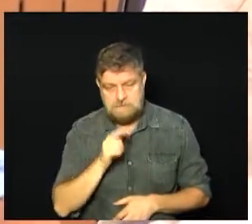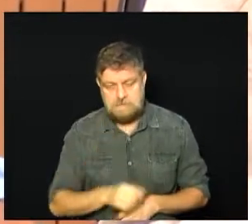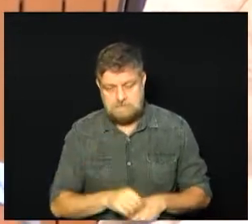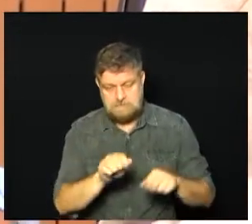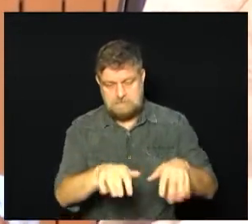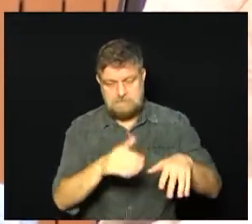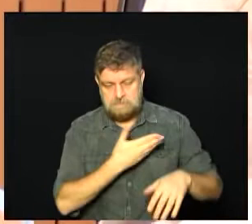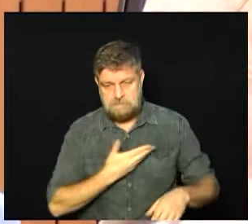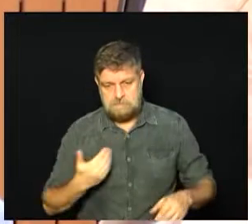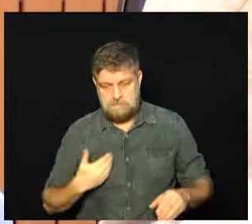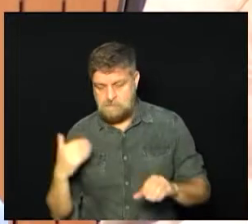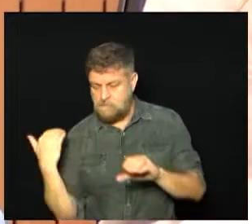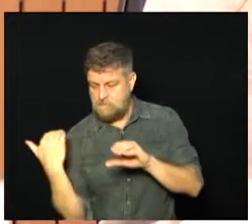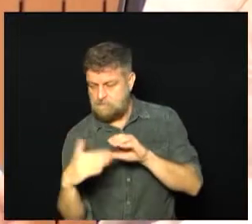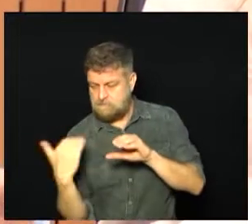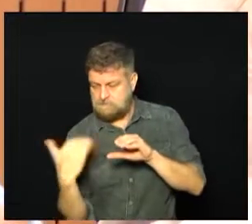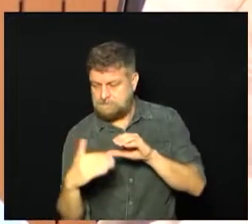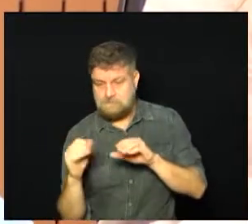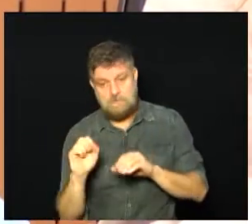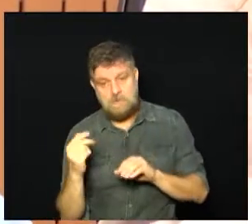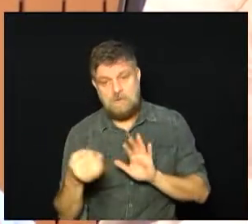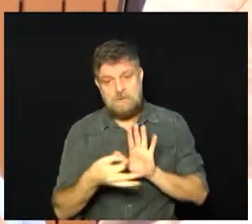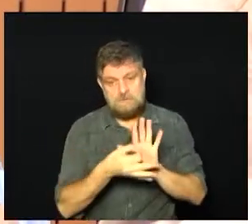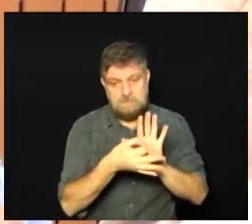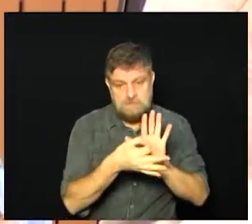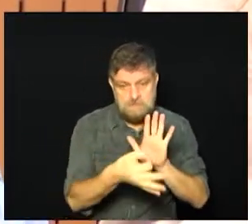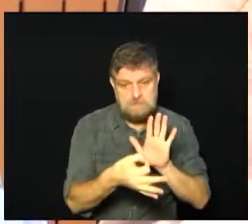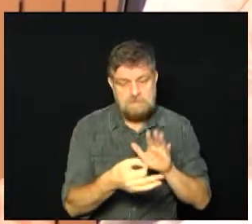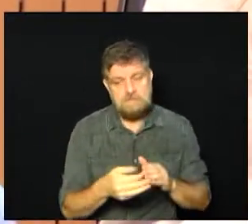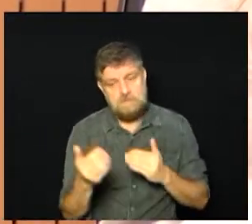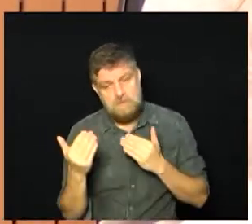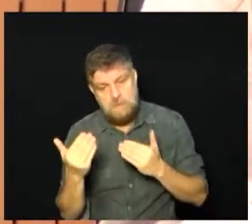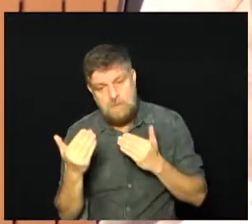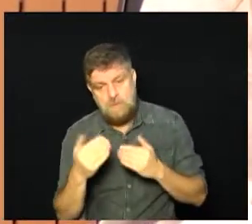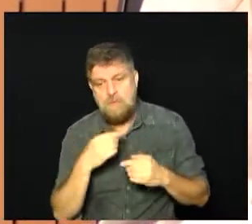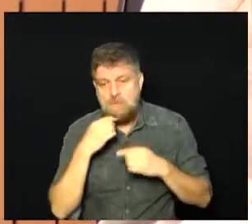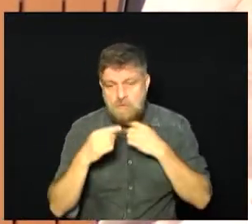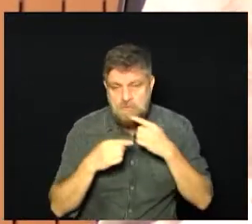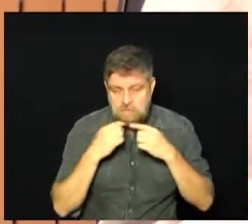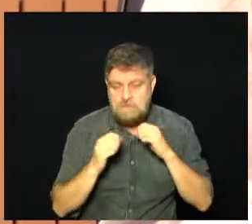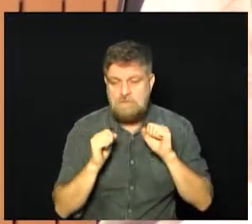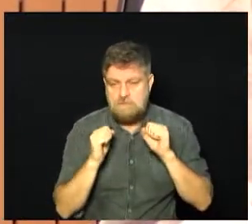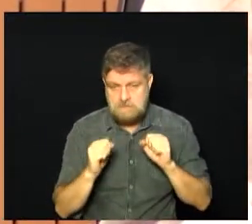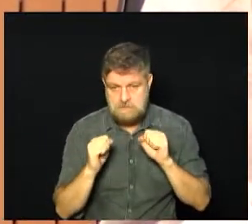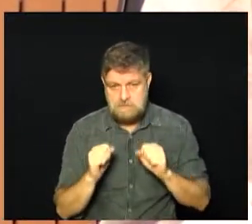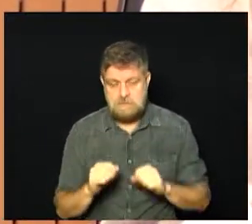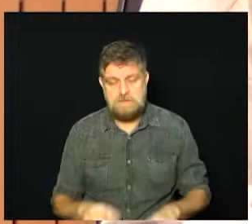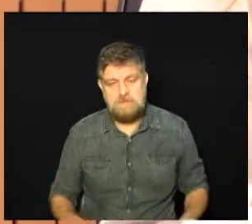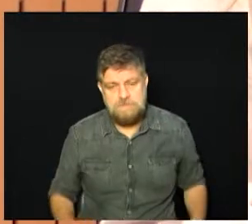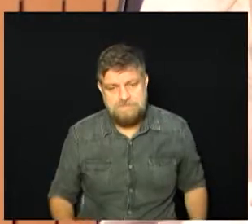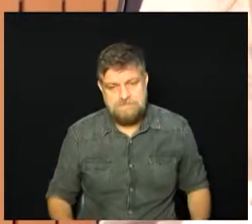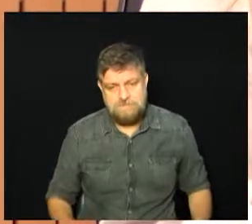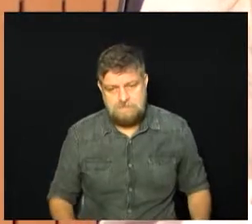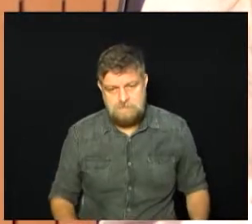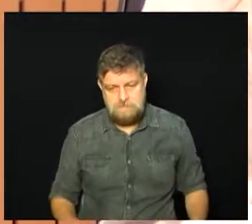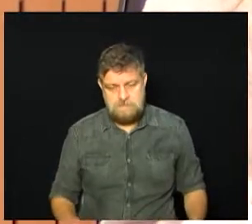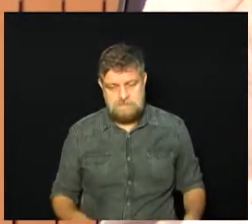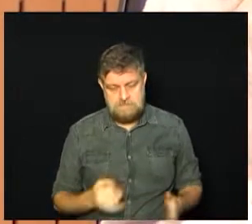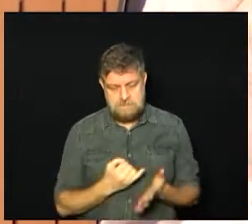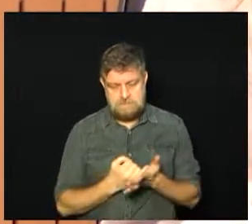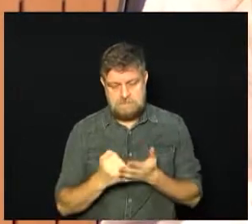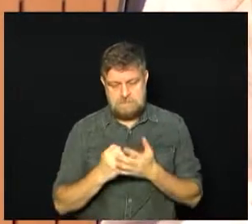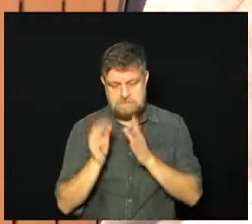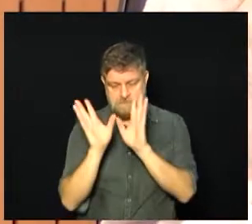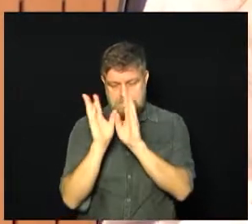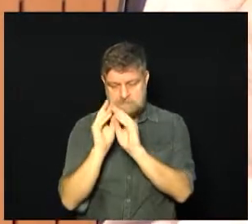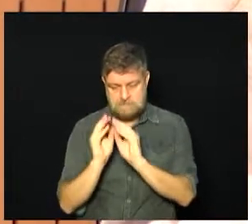seus questionamentos e sugestões. Então, feito essa breve introdução,